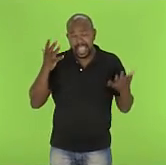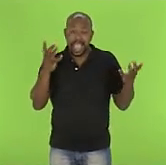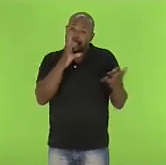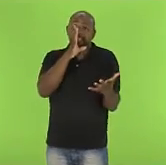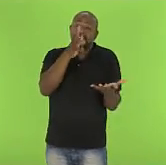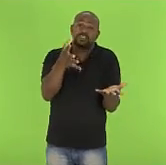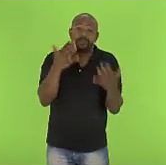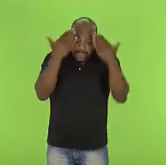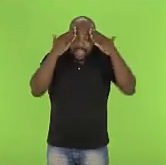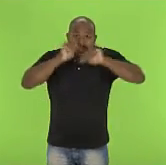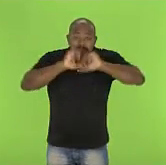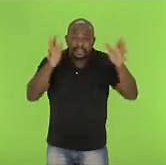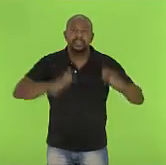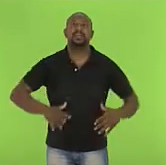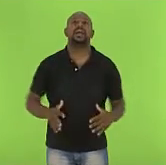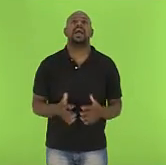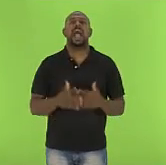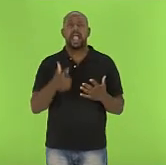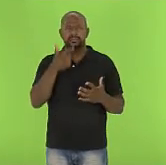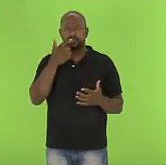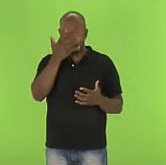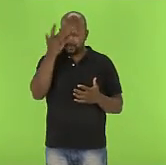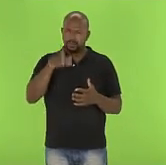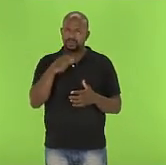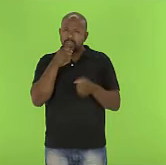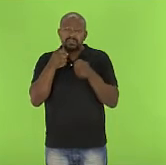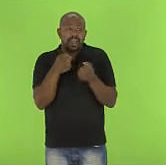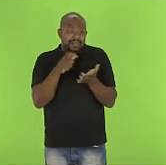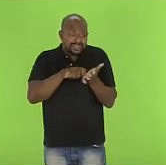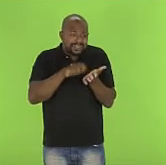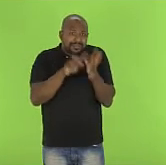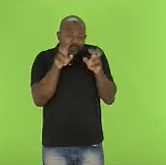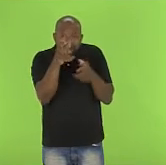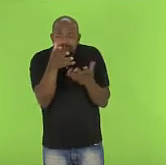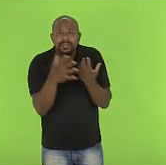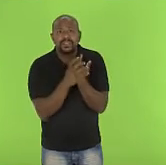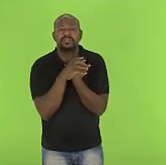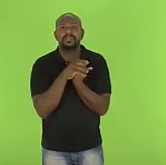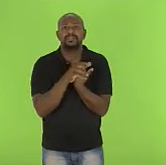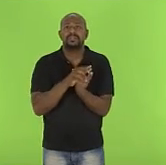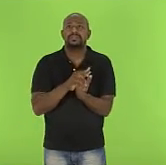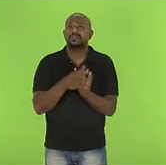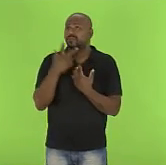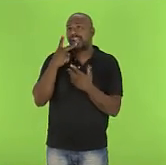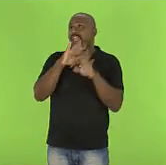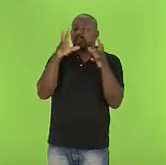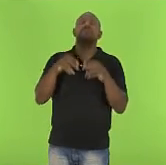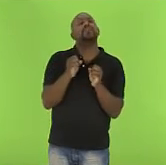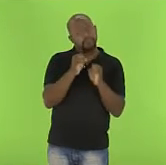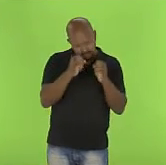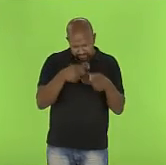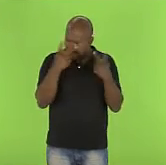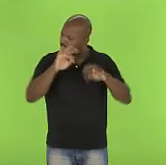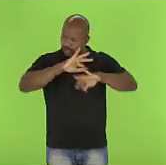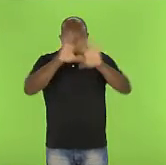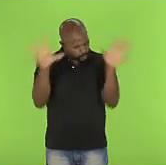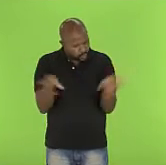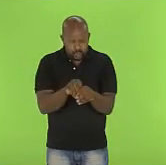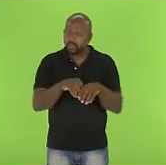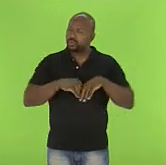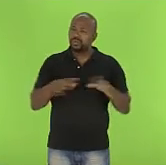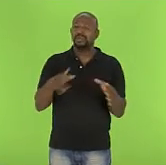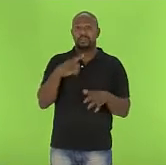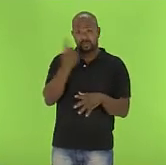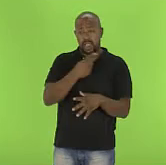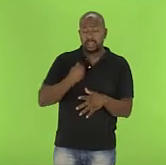que assistir para entender. E aí o jornalista fala assim para mim, mas eu tenho que escrever sobre isso. Eu vou falar que é tudo. Eu falei, então pode falar que é tudo,